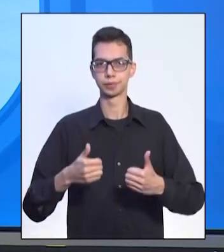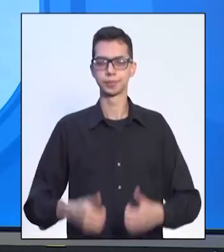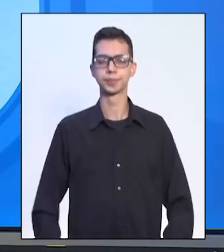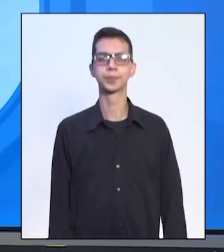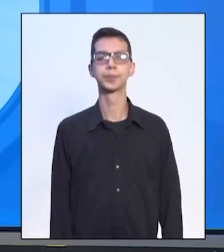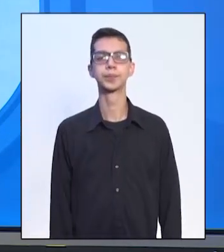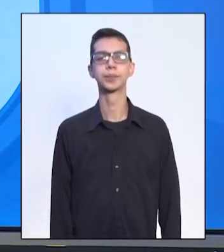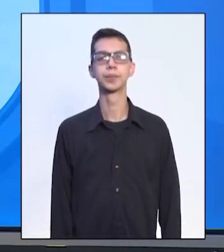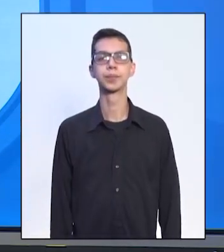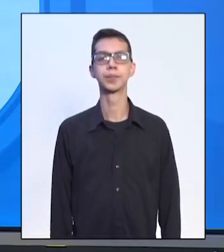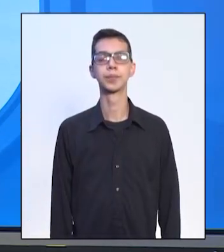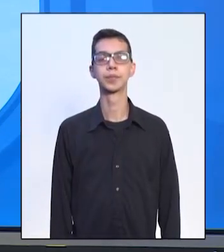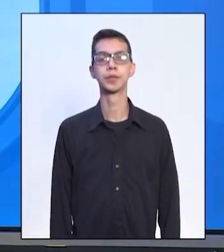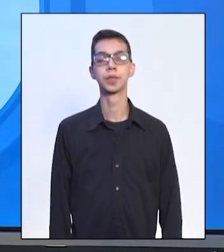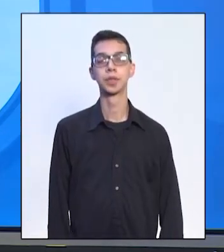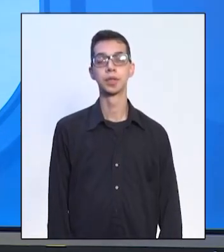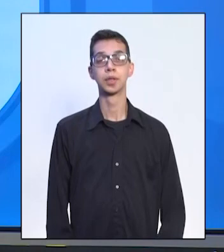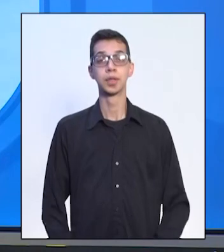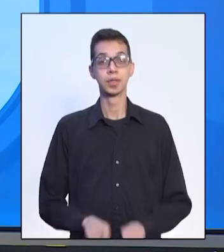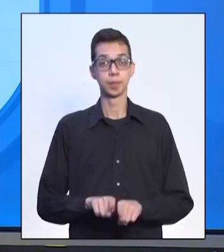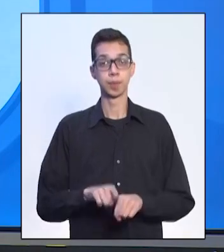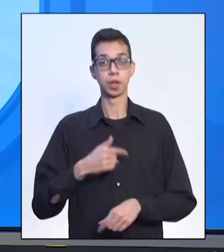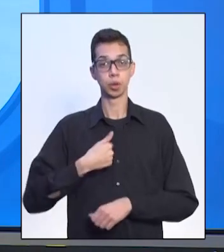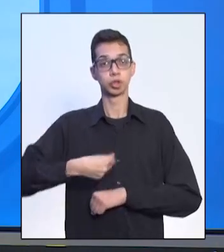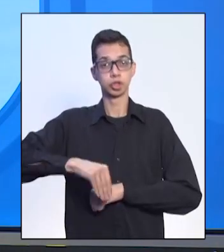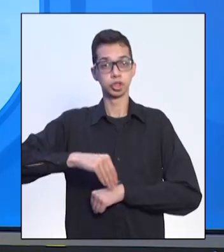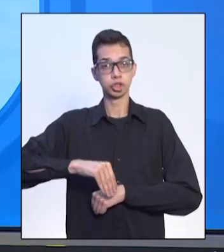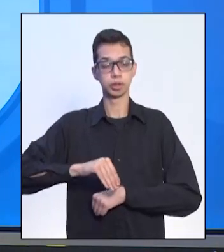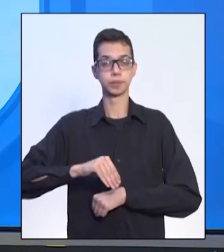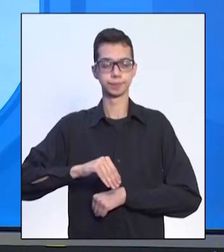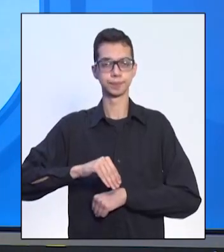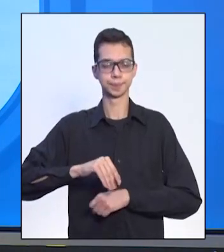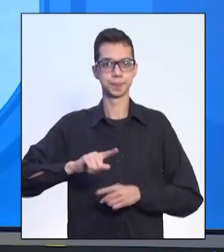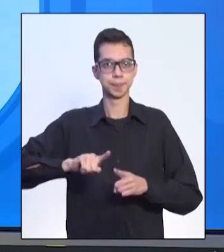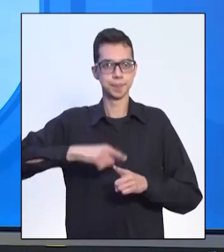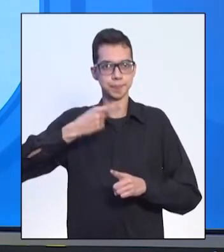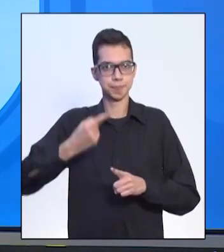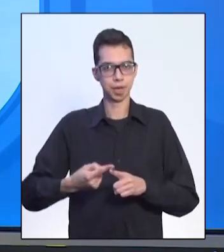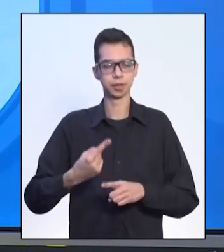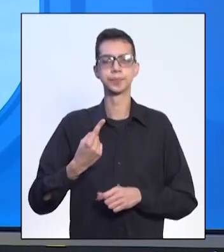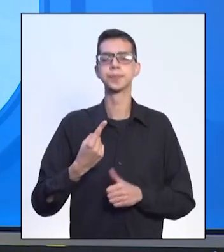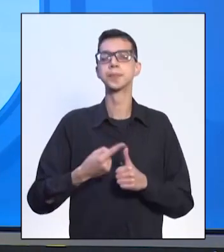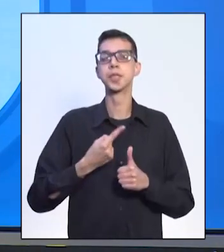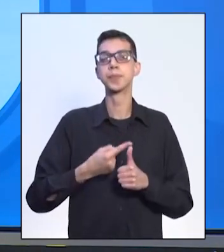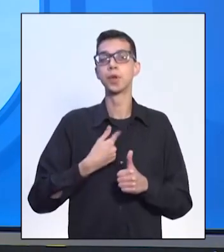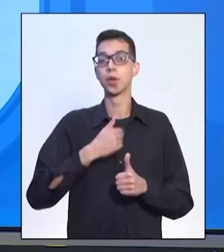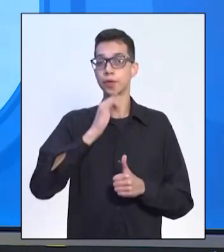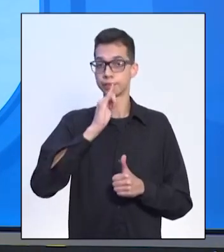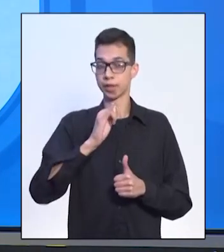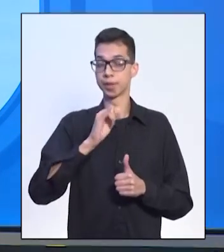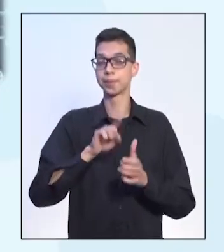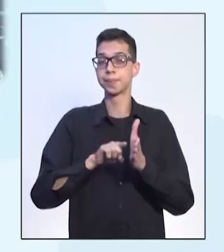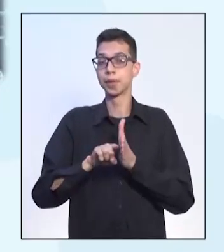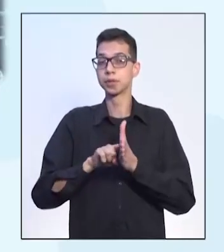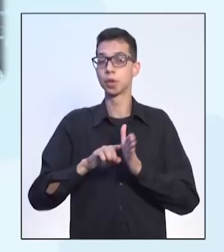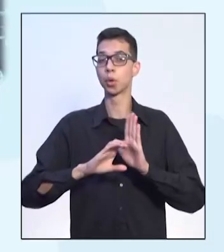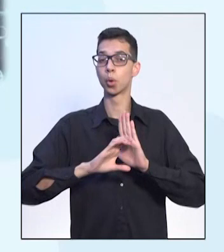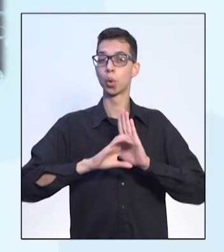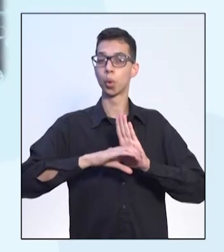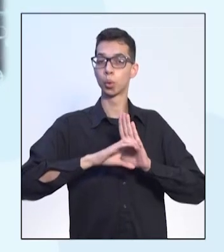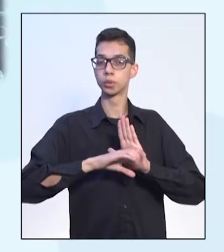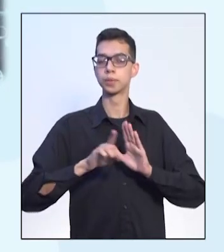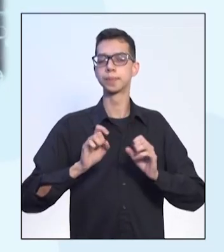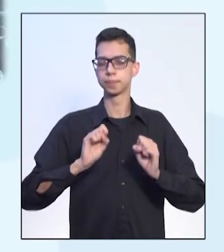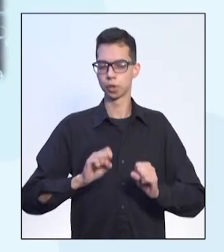disso, eu quero deixar aqui algumas outras sugestões de atividade. Primeiro, uma pesquisa conceitual. Né? Então, você